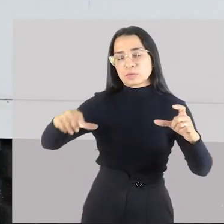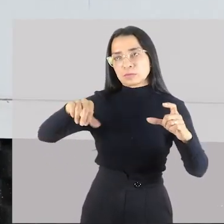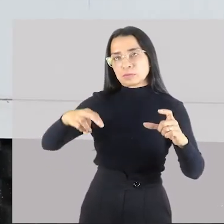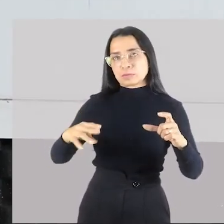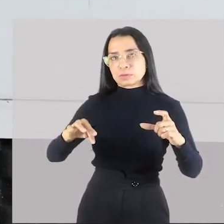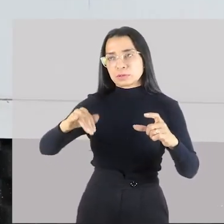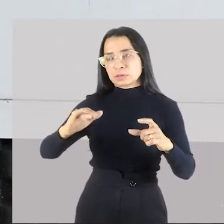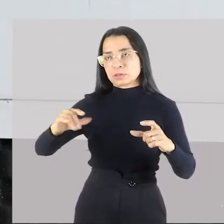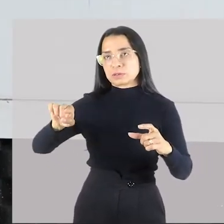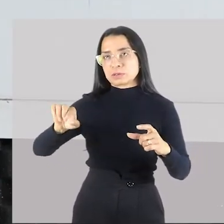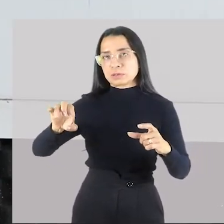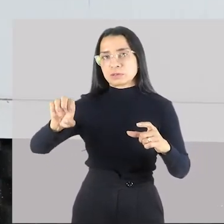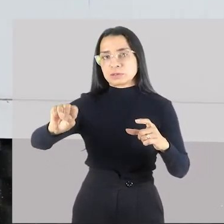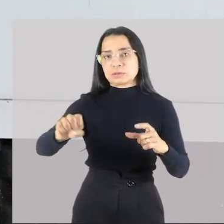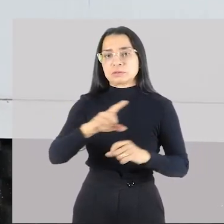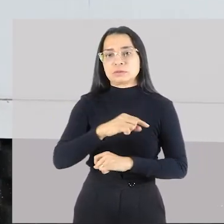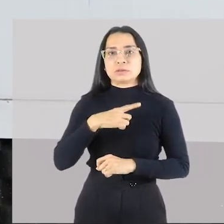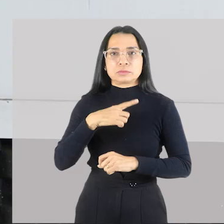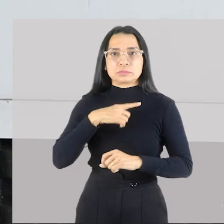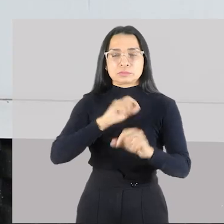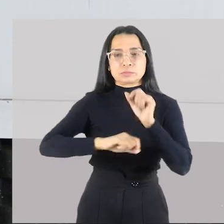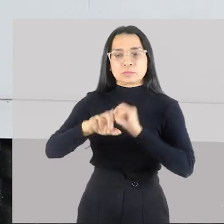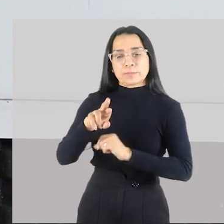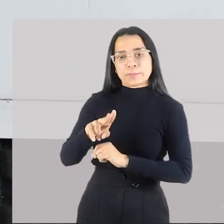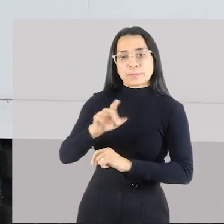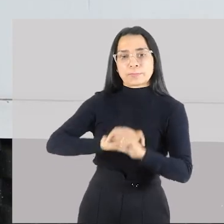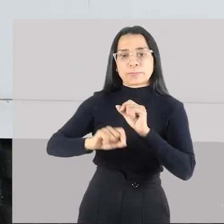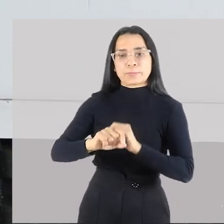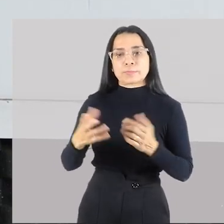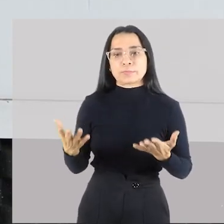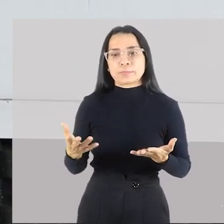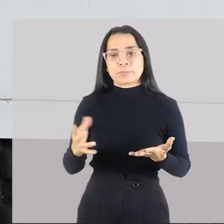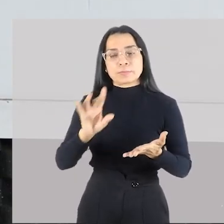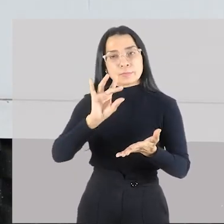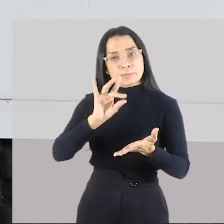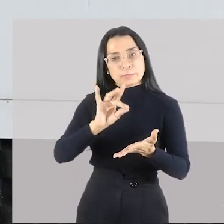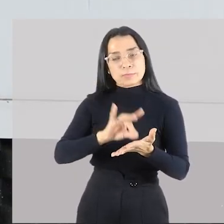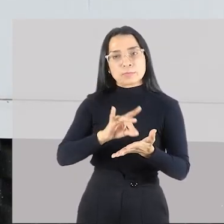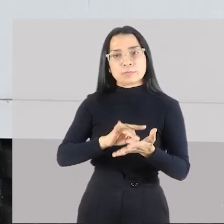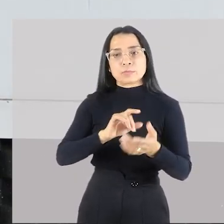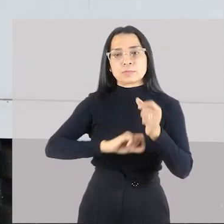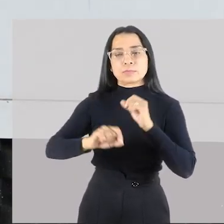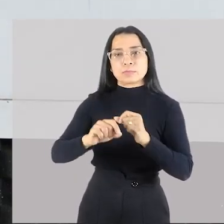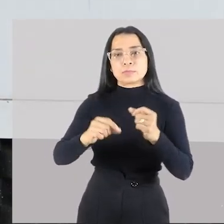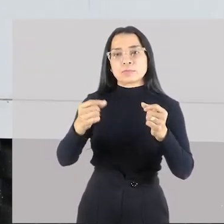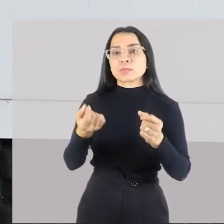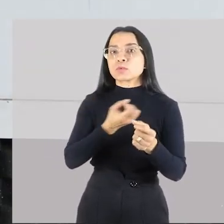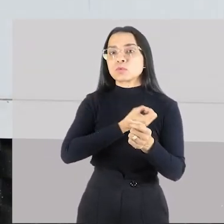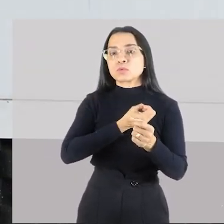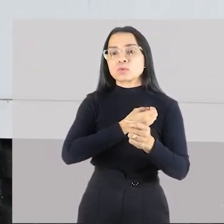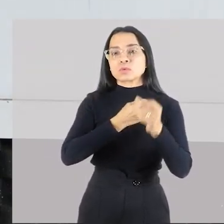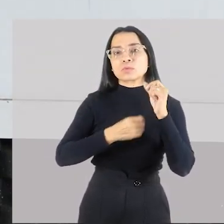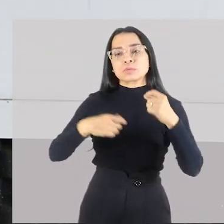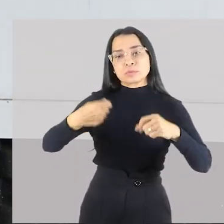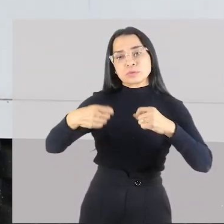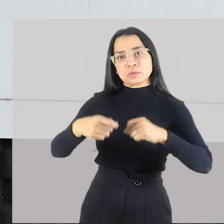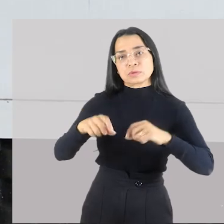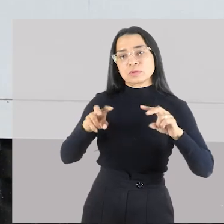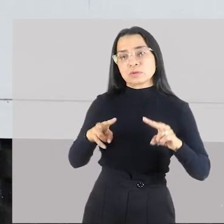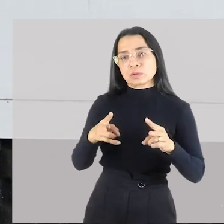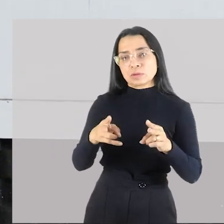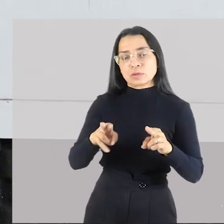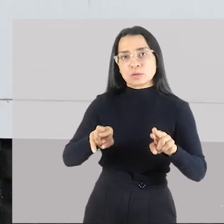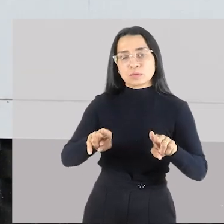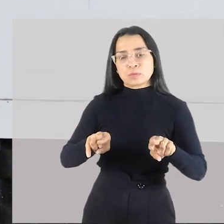temos aqui uma igualdade, né? Para que essa igualdade seja verdadeira, os elementos de mesma posição devem ser iguais. Então nós temos